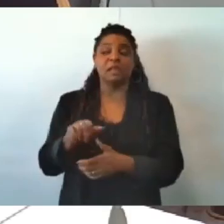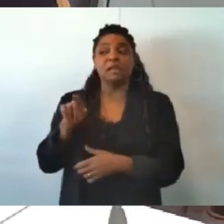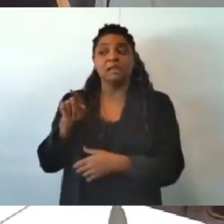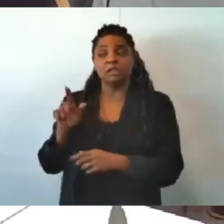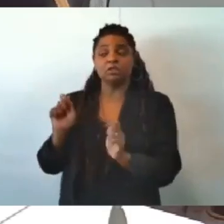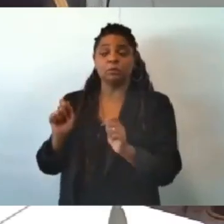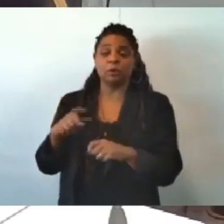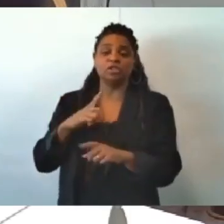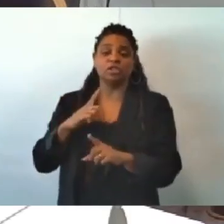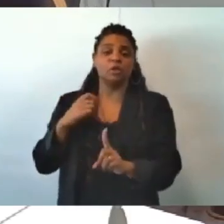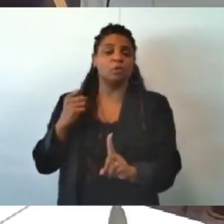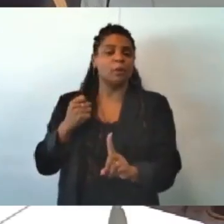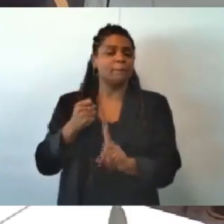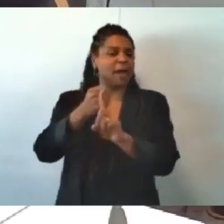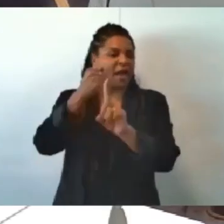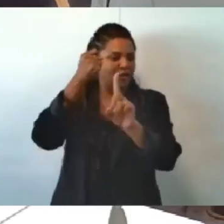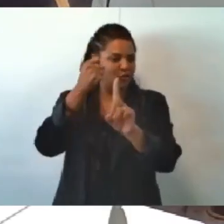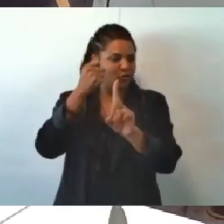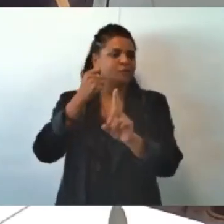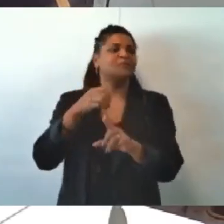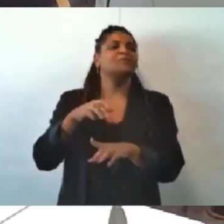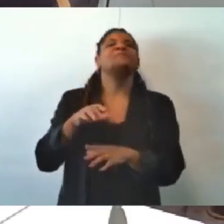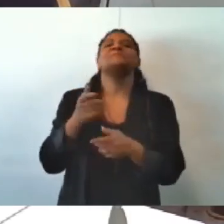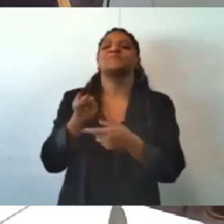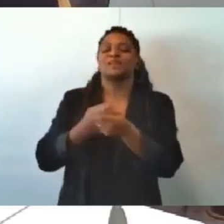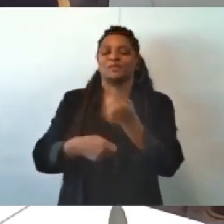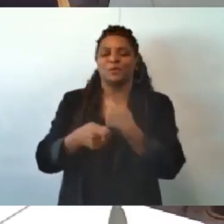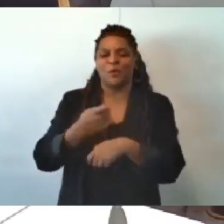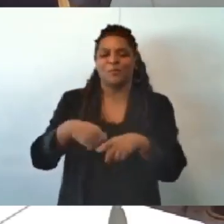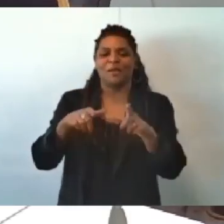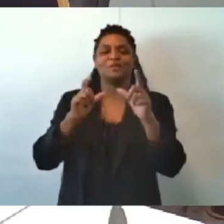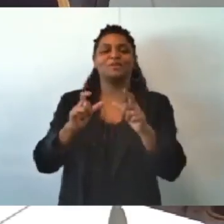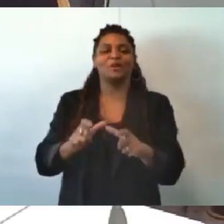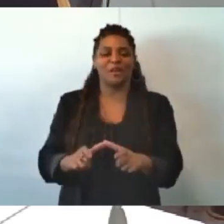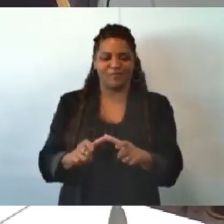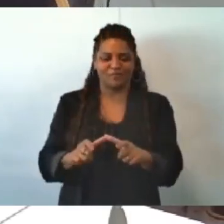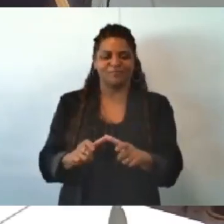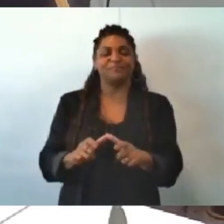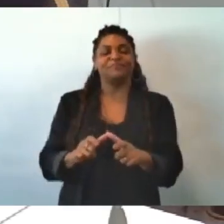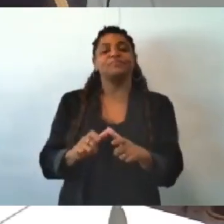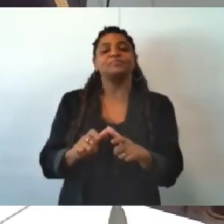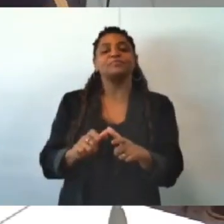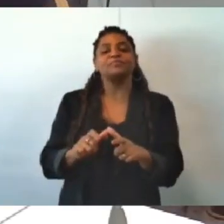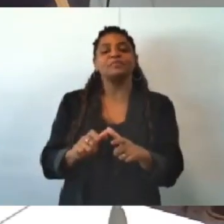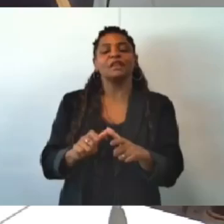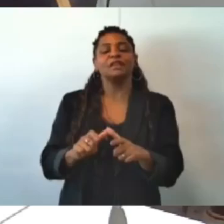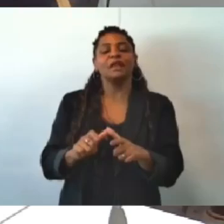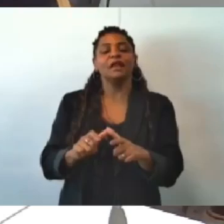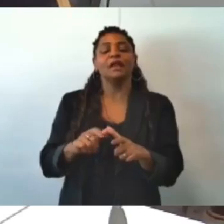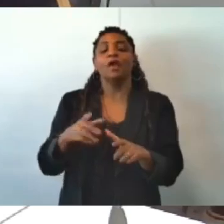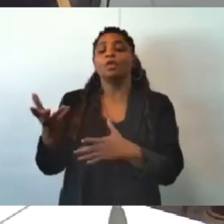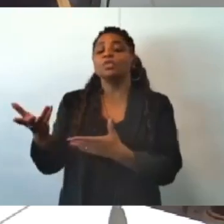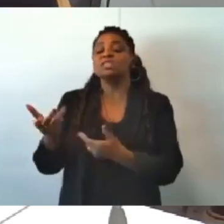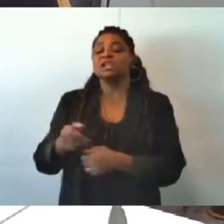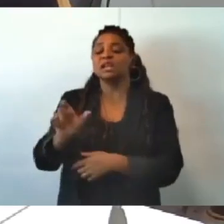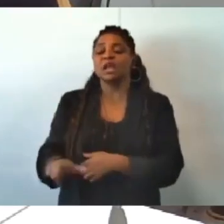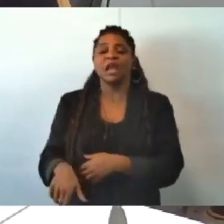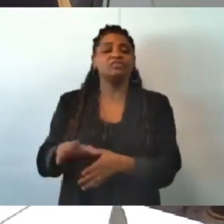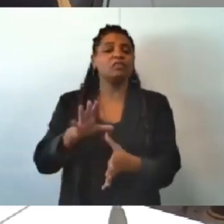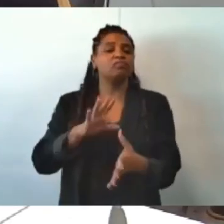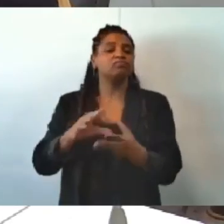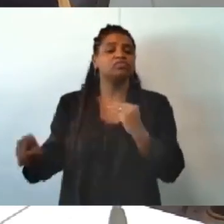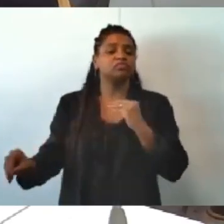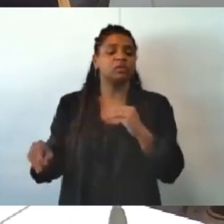negativamente o comércio local a longo prazo, afastando clientes e prejudicando a economia da região. Devemos